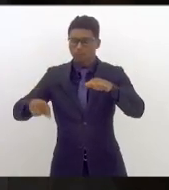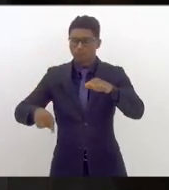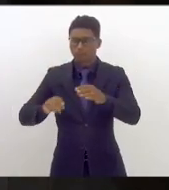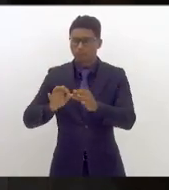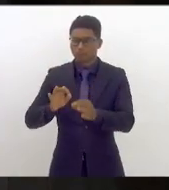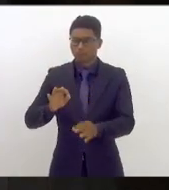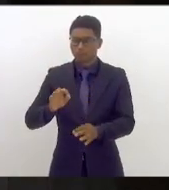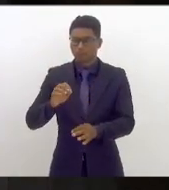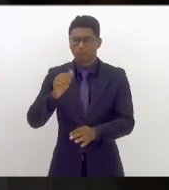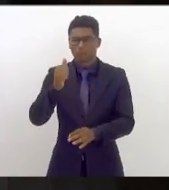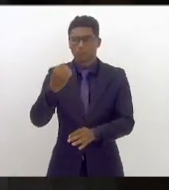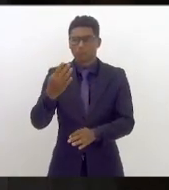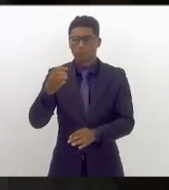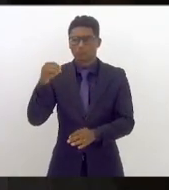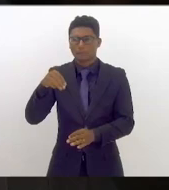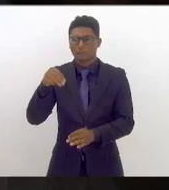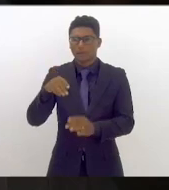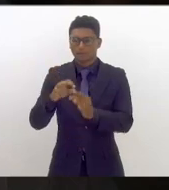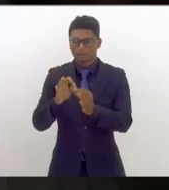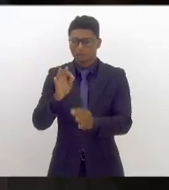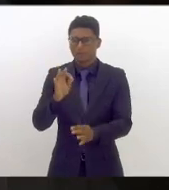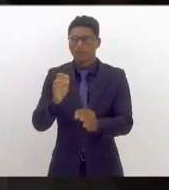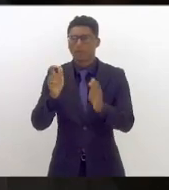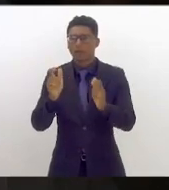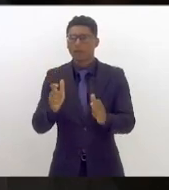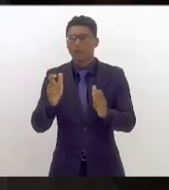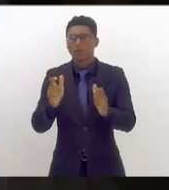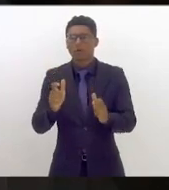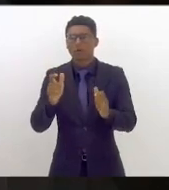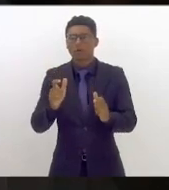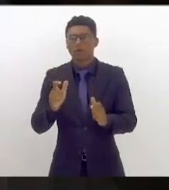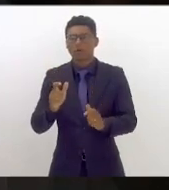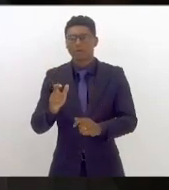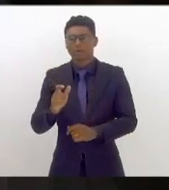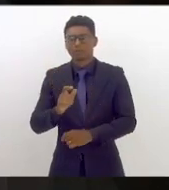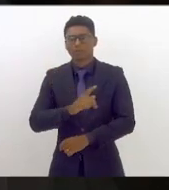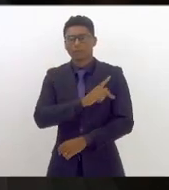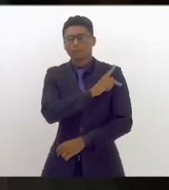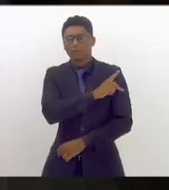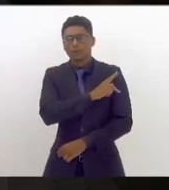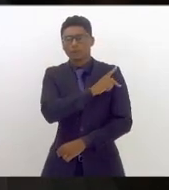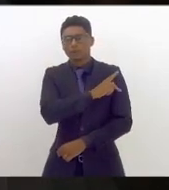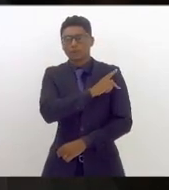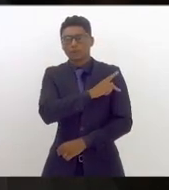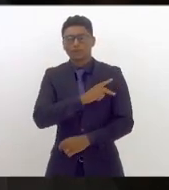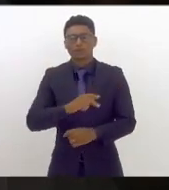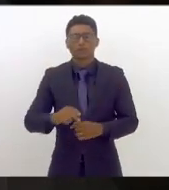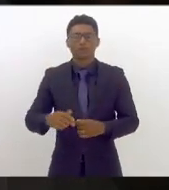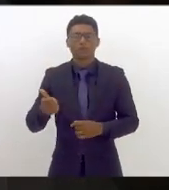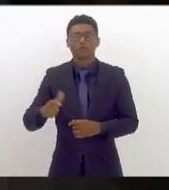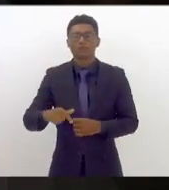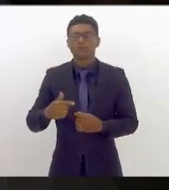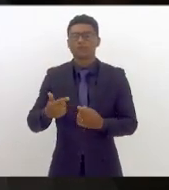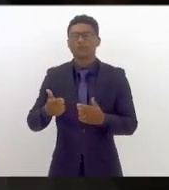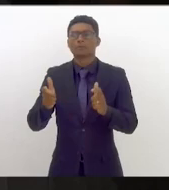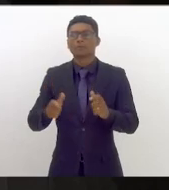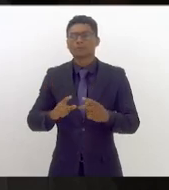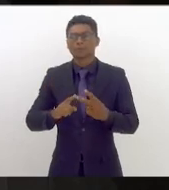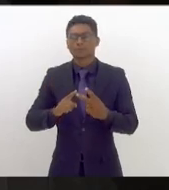as costas do Ceará, do Piauí, né? Aquela curvinha tradicional que se